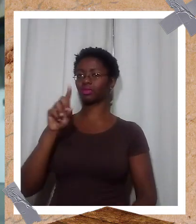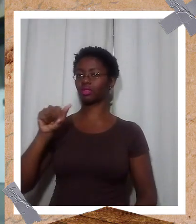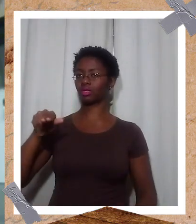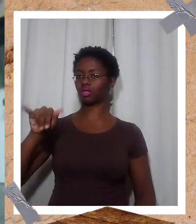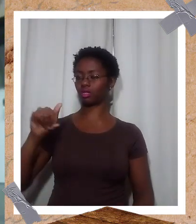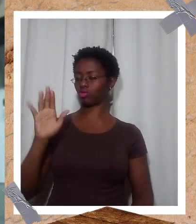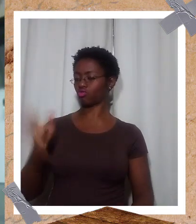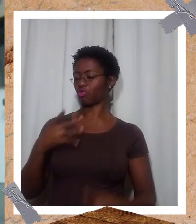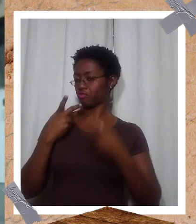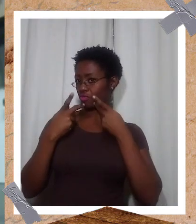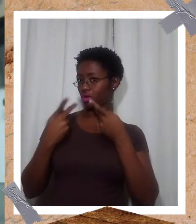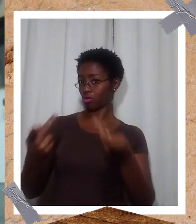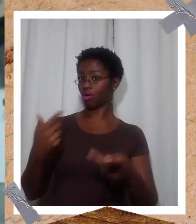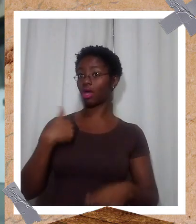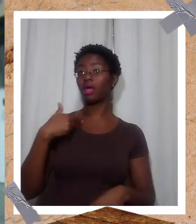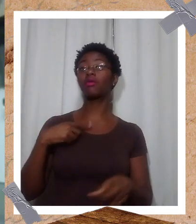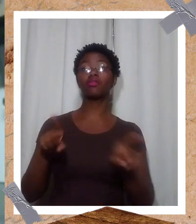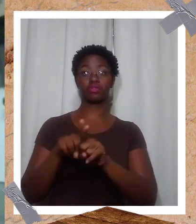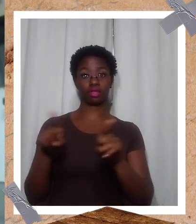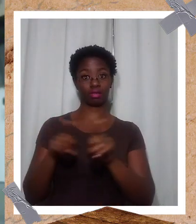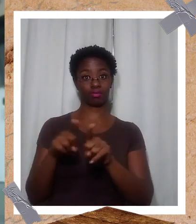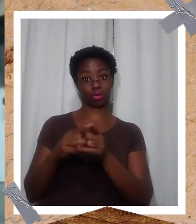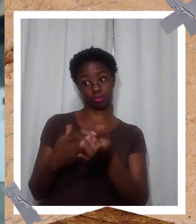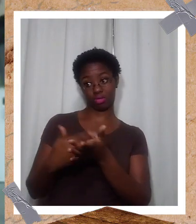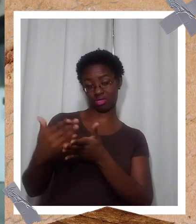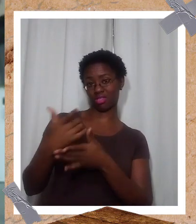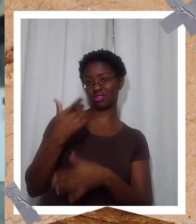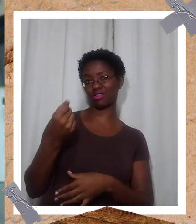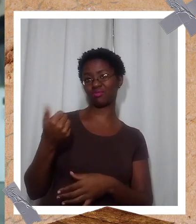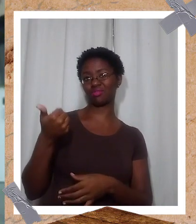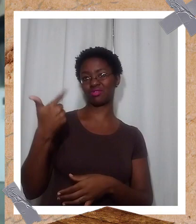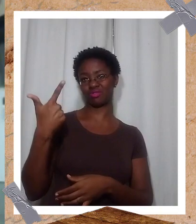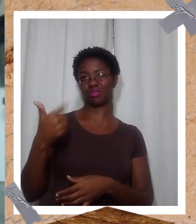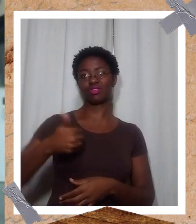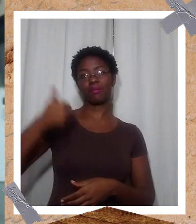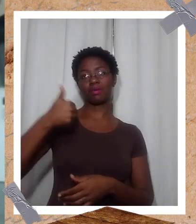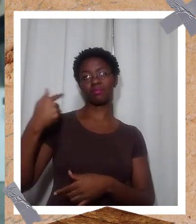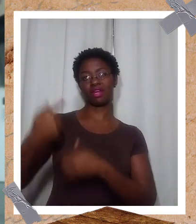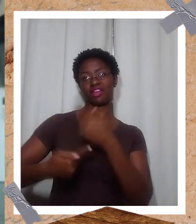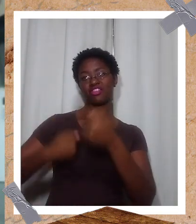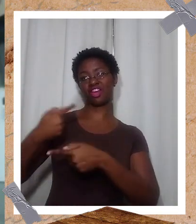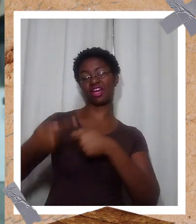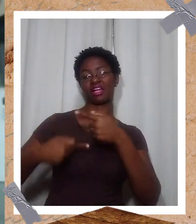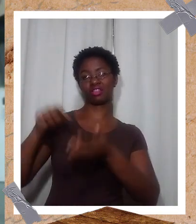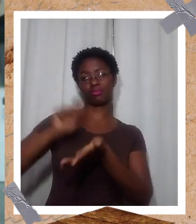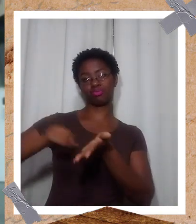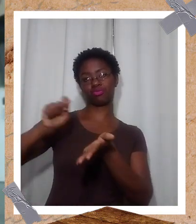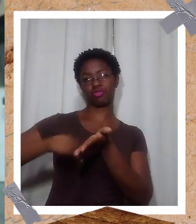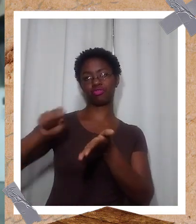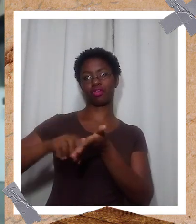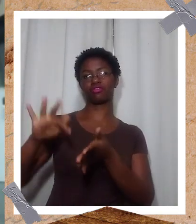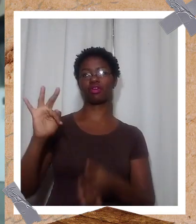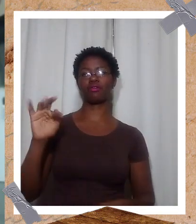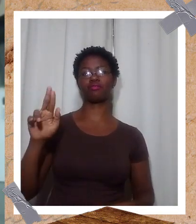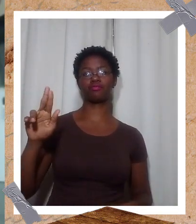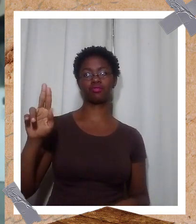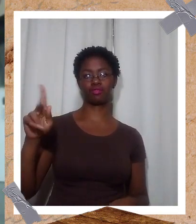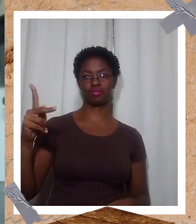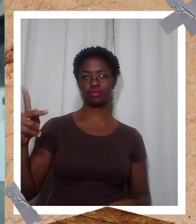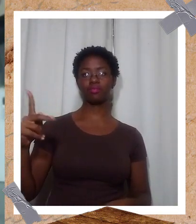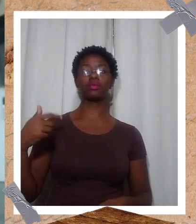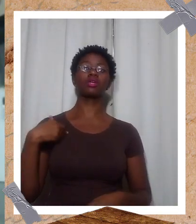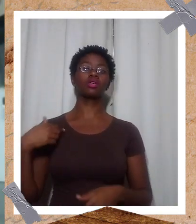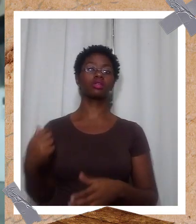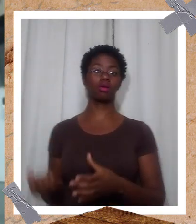já trouxe. Eu sou cria da FLUP de 2012, fiz parte dessa primeira geração aí de escritores, e onde eu publiquei